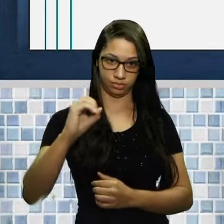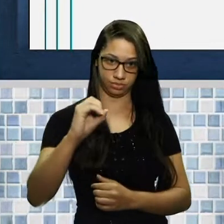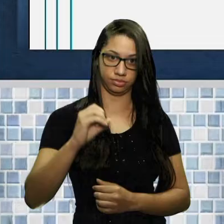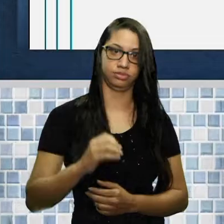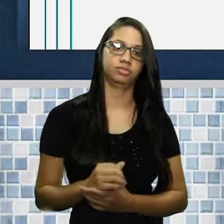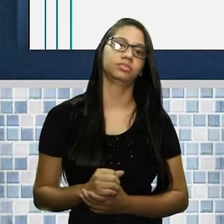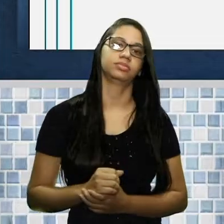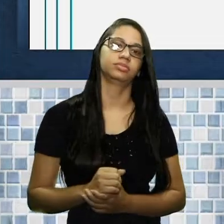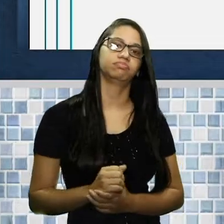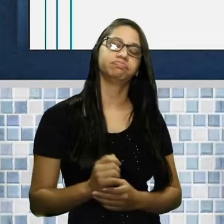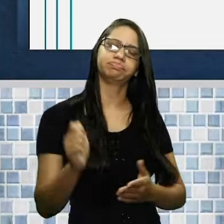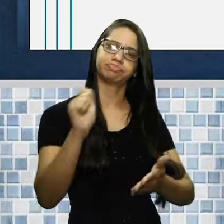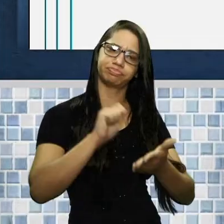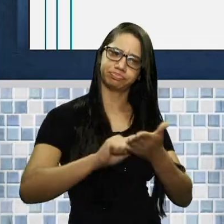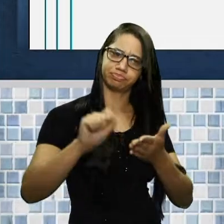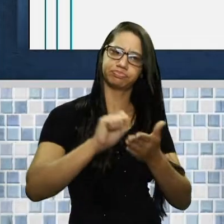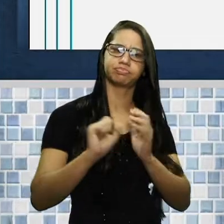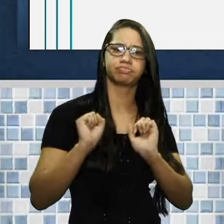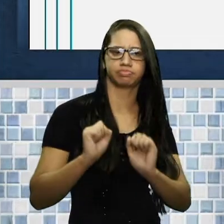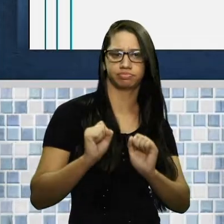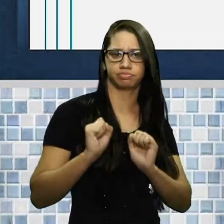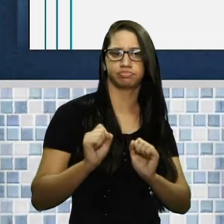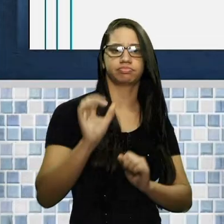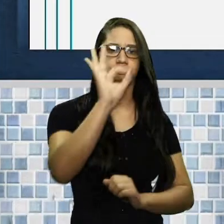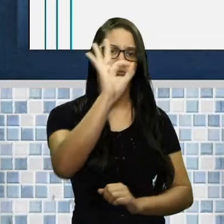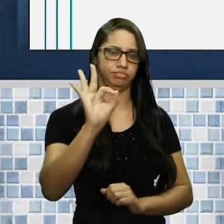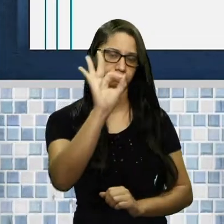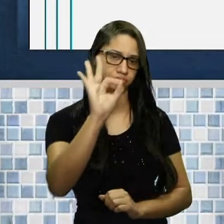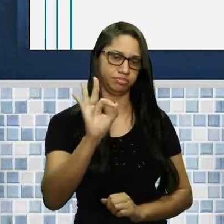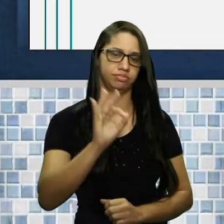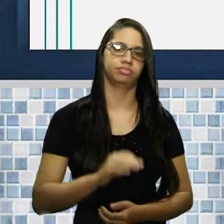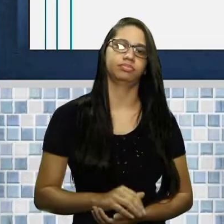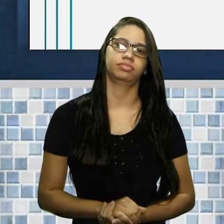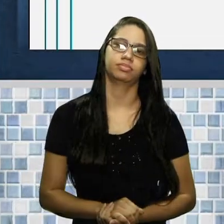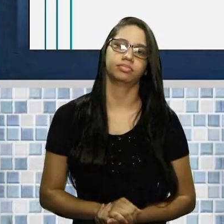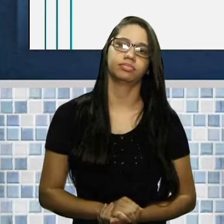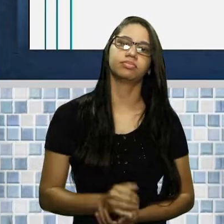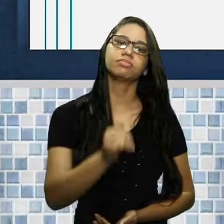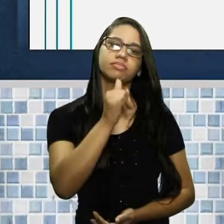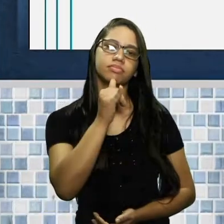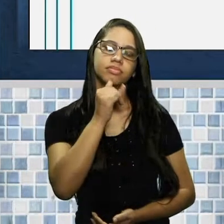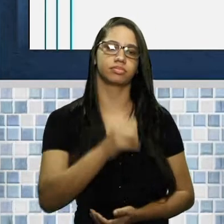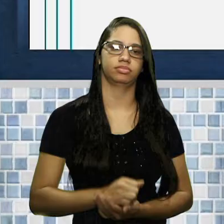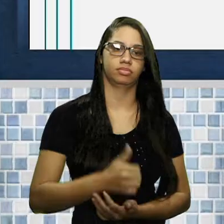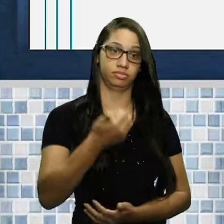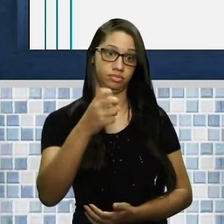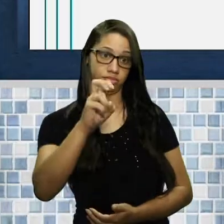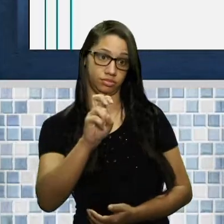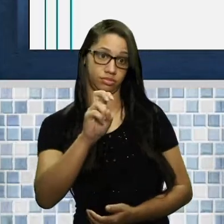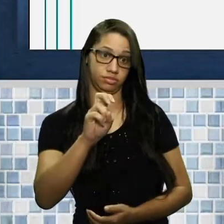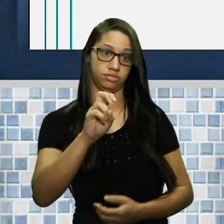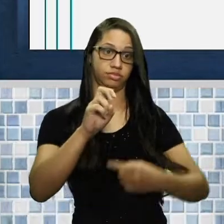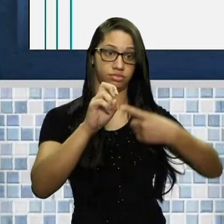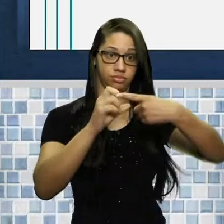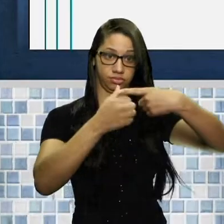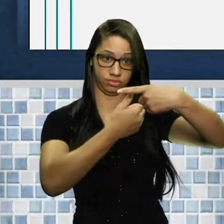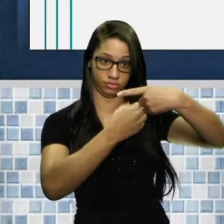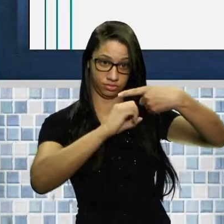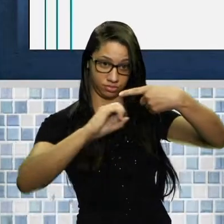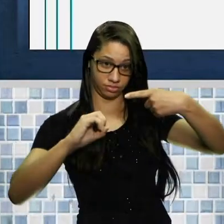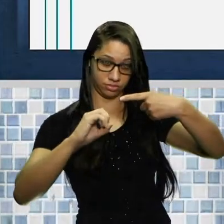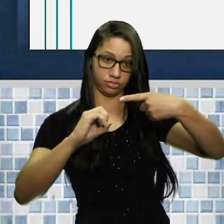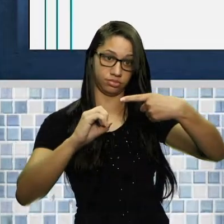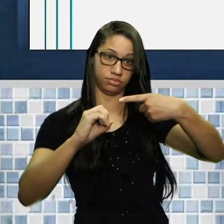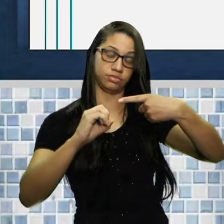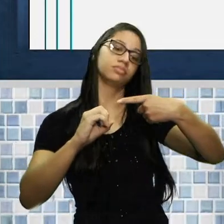100, pode ser escrita na forma de porcentagem. Vamos ver aqui um exemplo. Eu tenho 15 sobre 100,